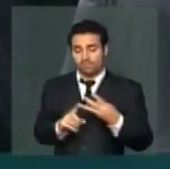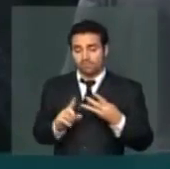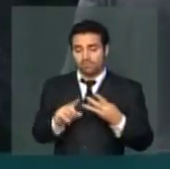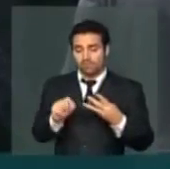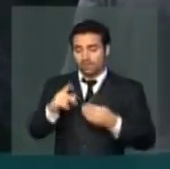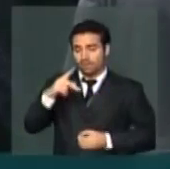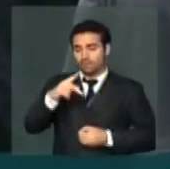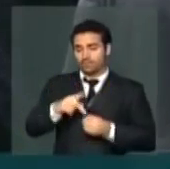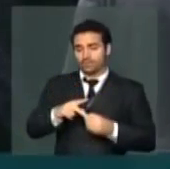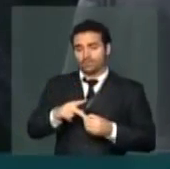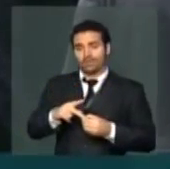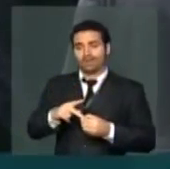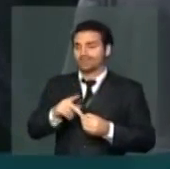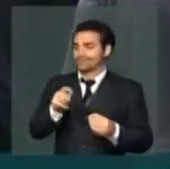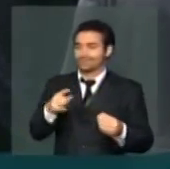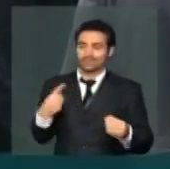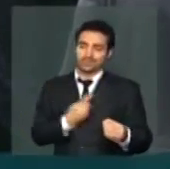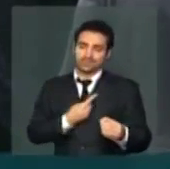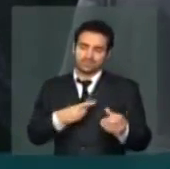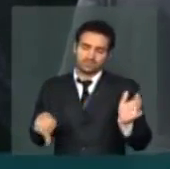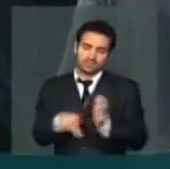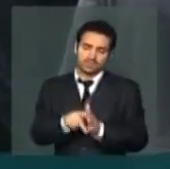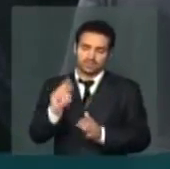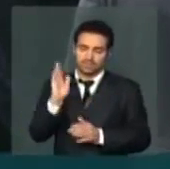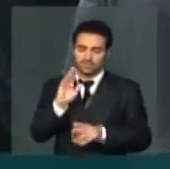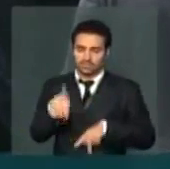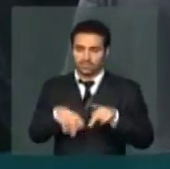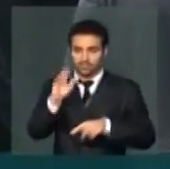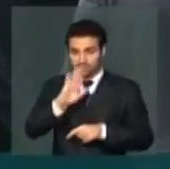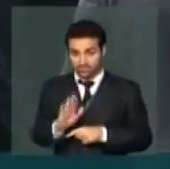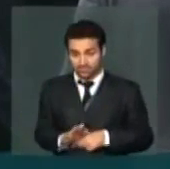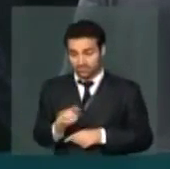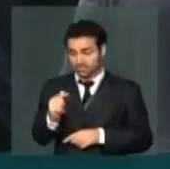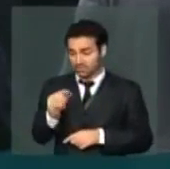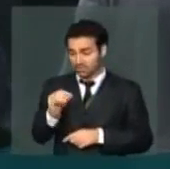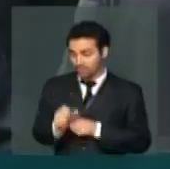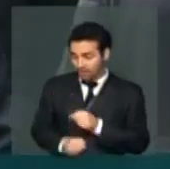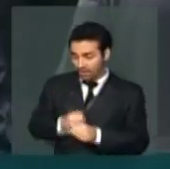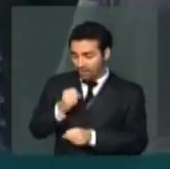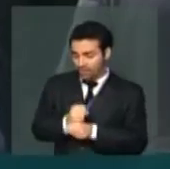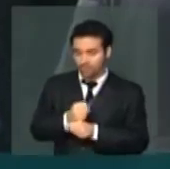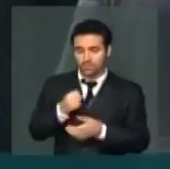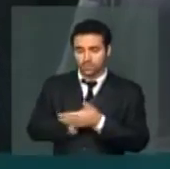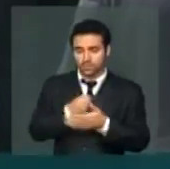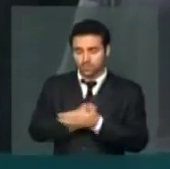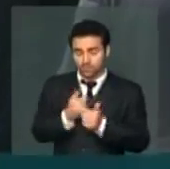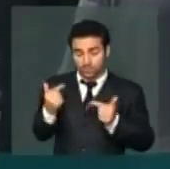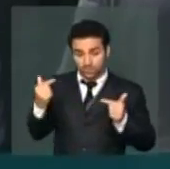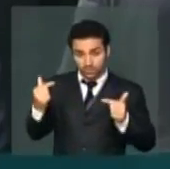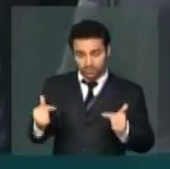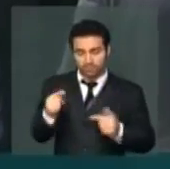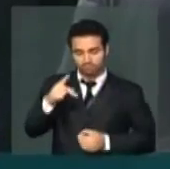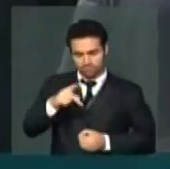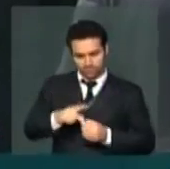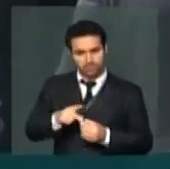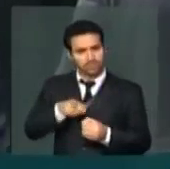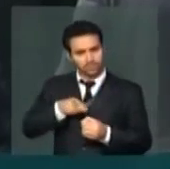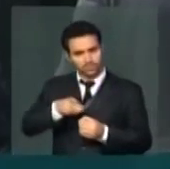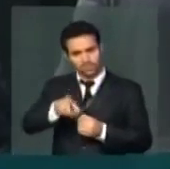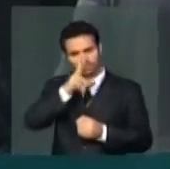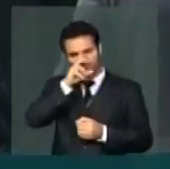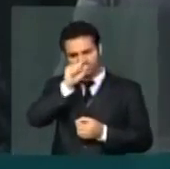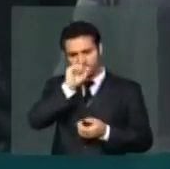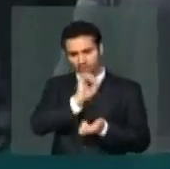é nossa, a Petrobras é do povo brasileiro. Depois de 70 anos de luta, a Petrobras vai continuar forte do